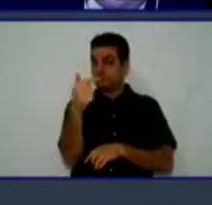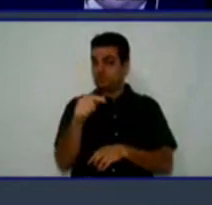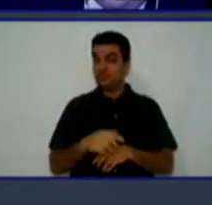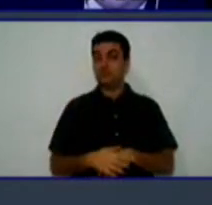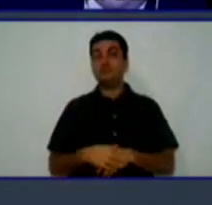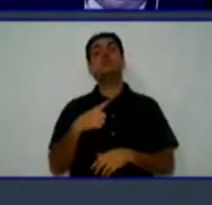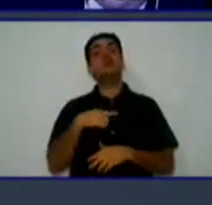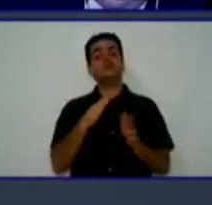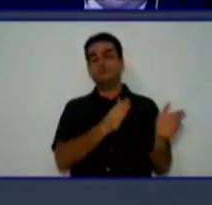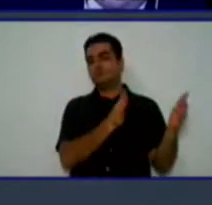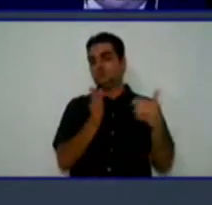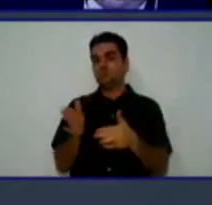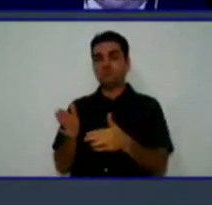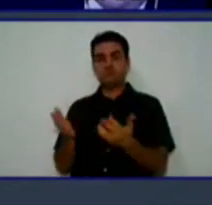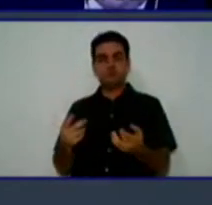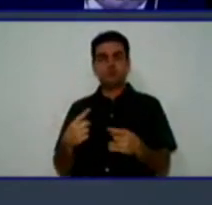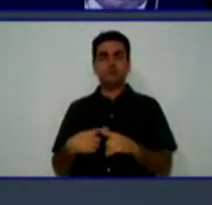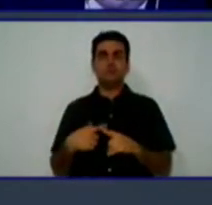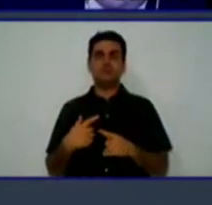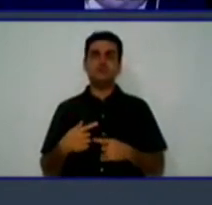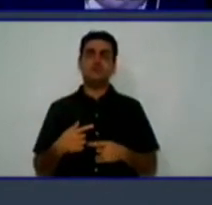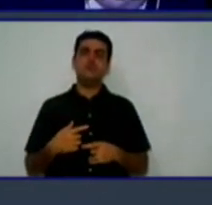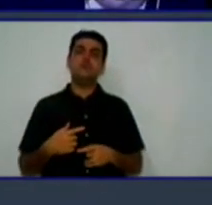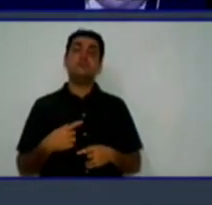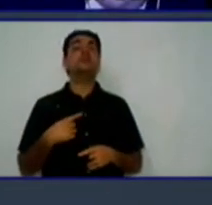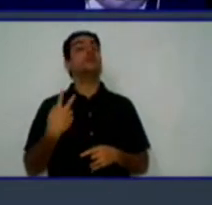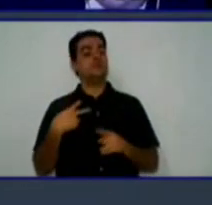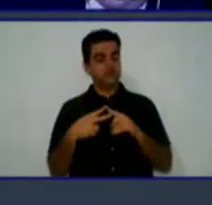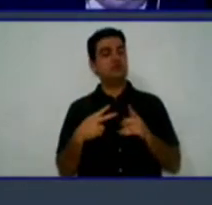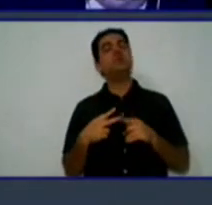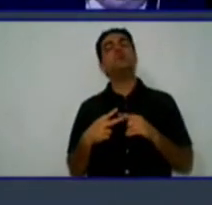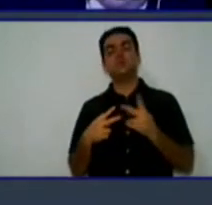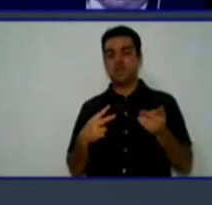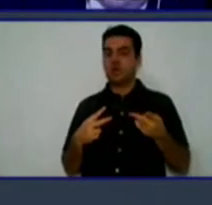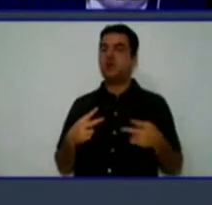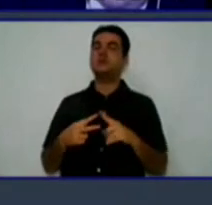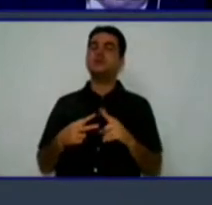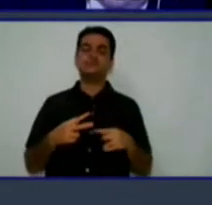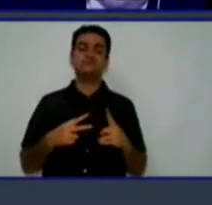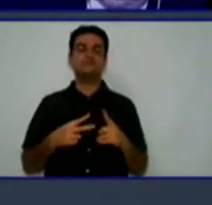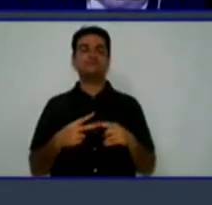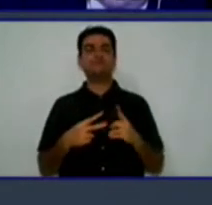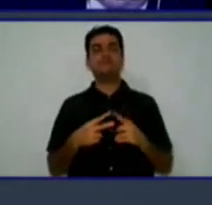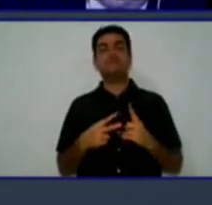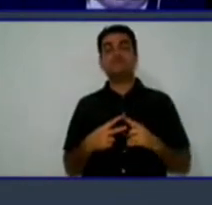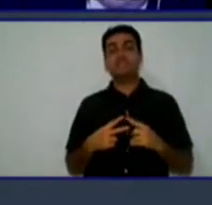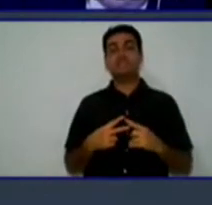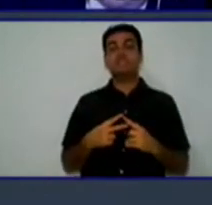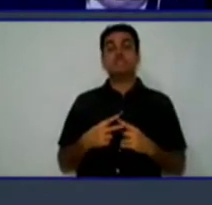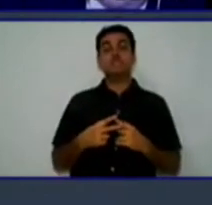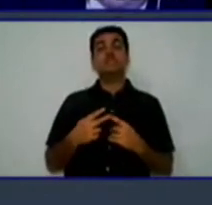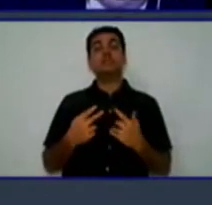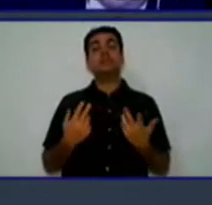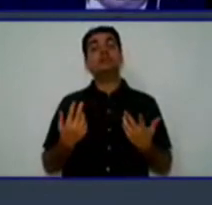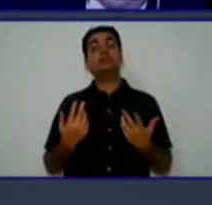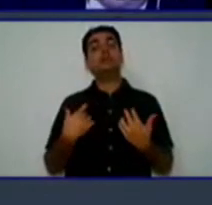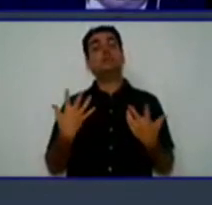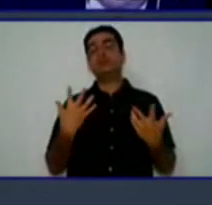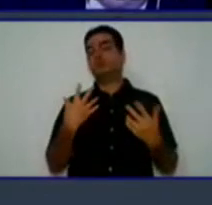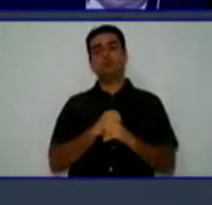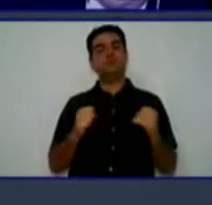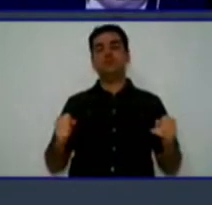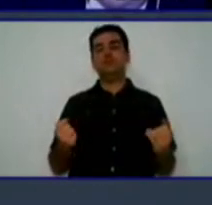houve desvio de finalidade. Então são duas questões que me parecem insuperáveis